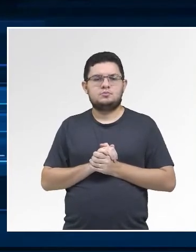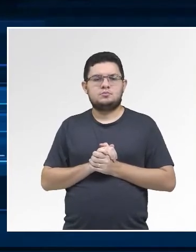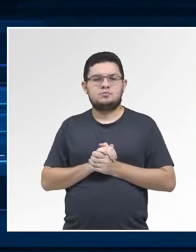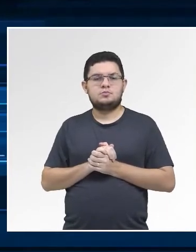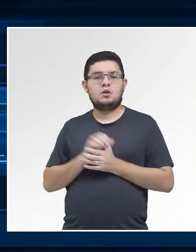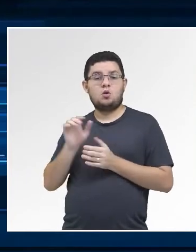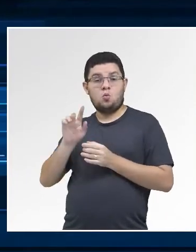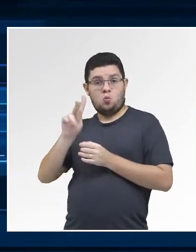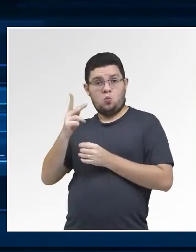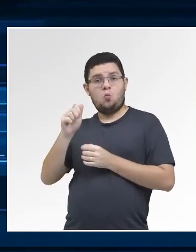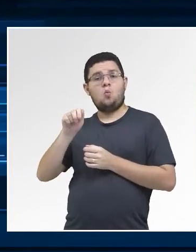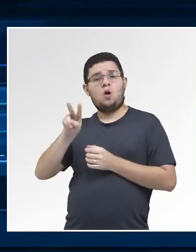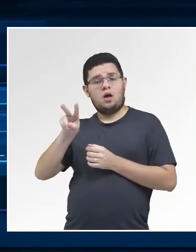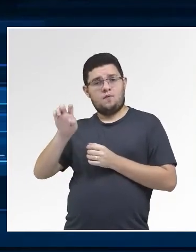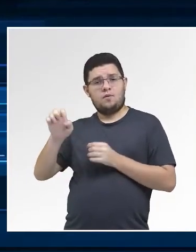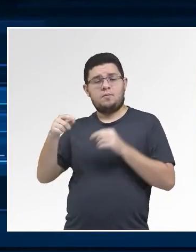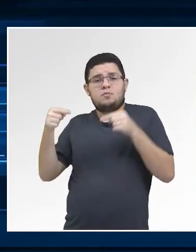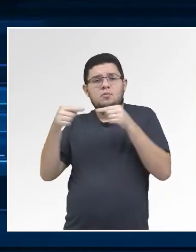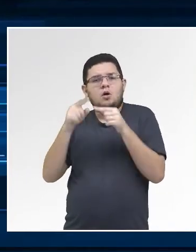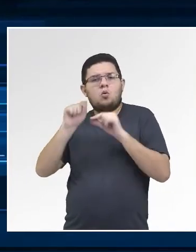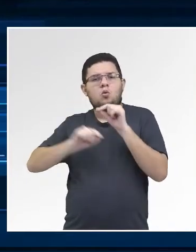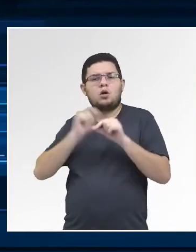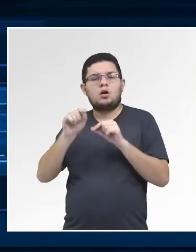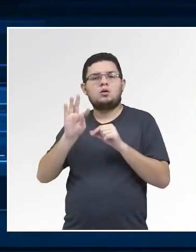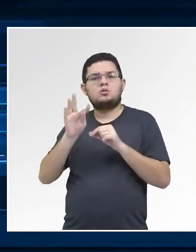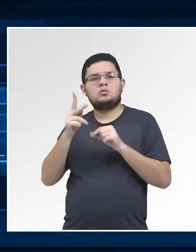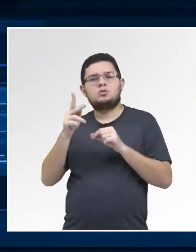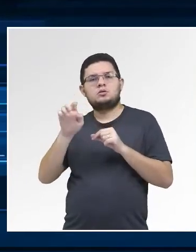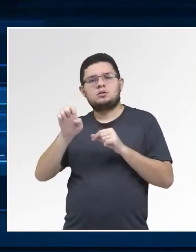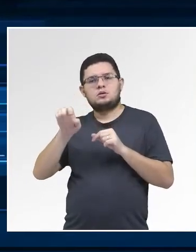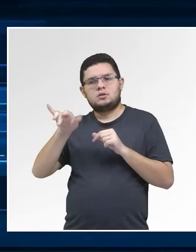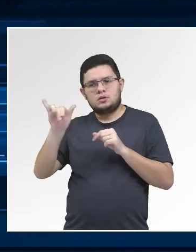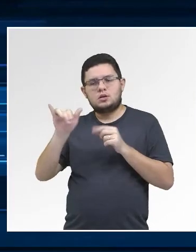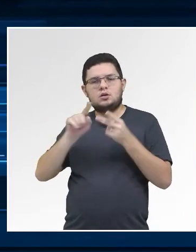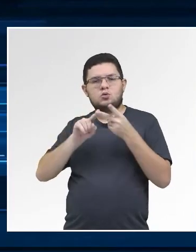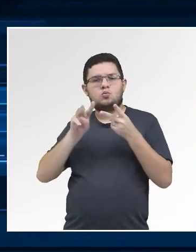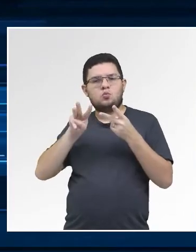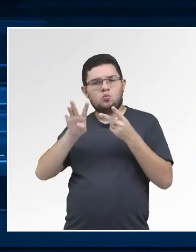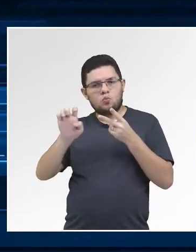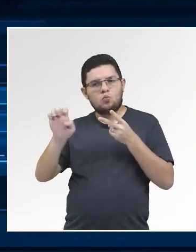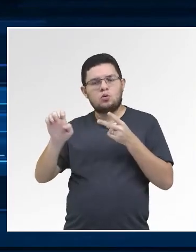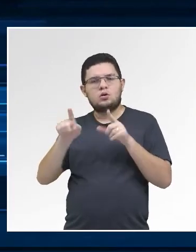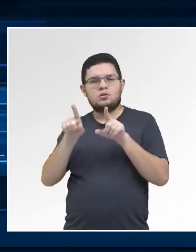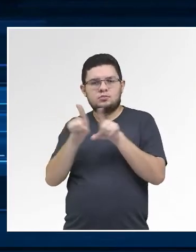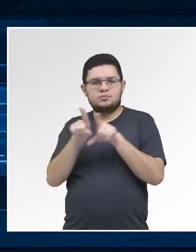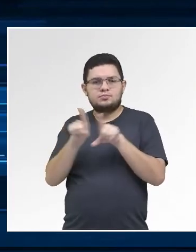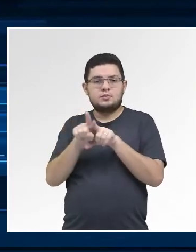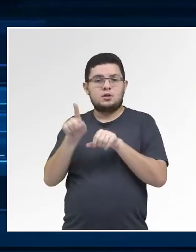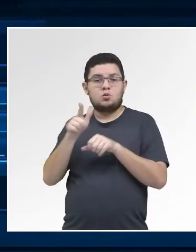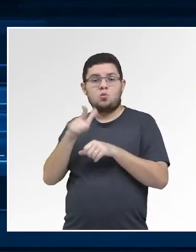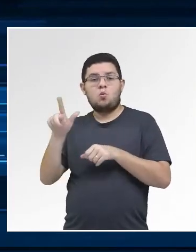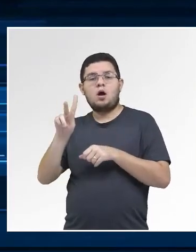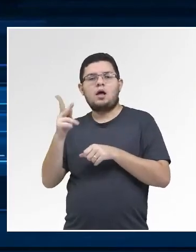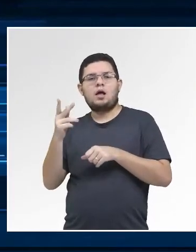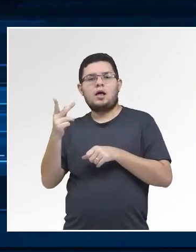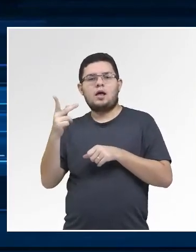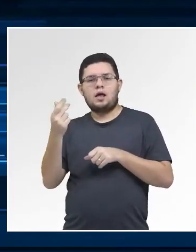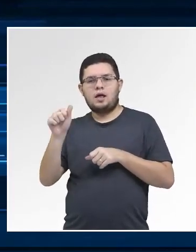muito importante de se lembrar é que o talked, como vocês podem ver aqui, ele está no particípio, tá?